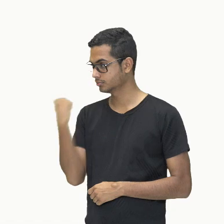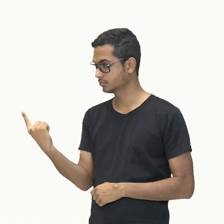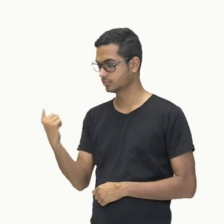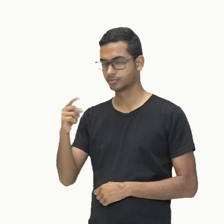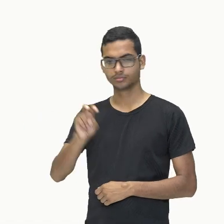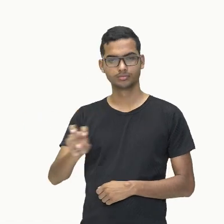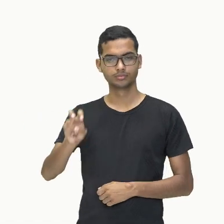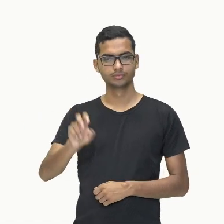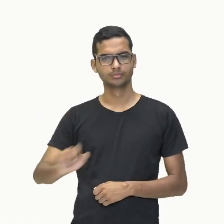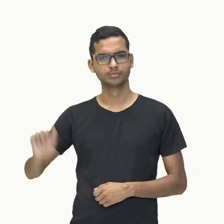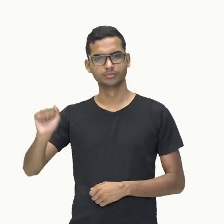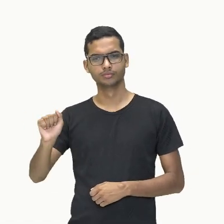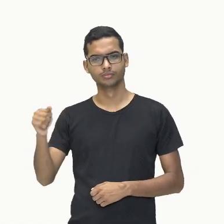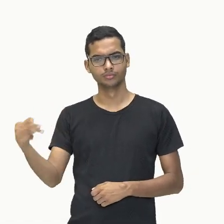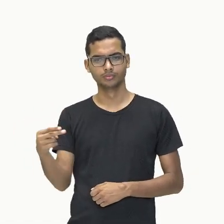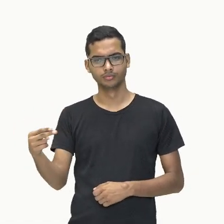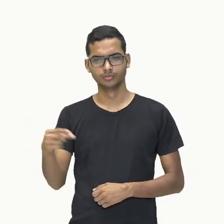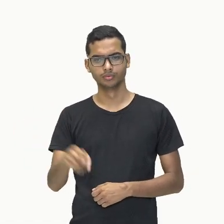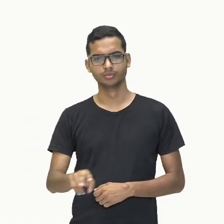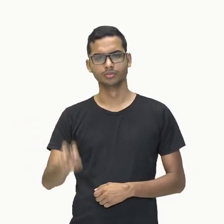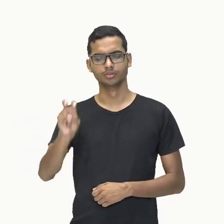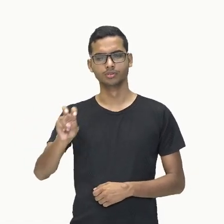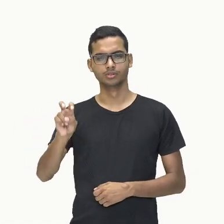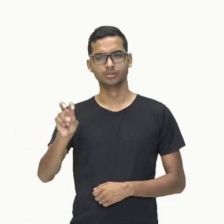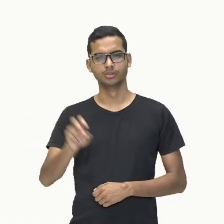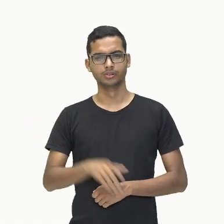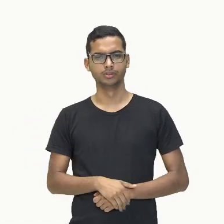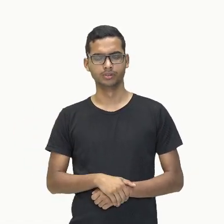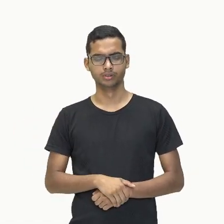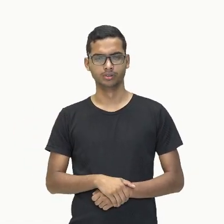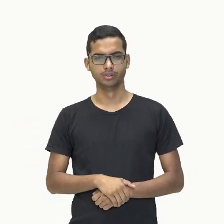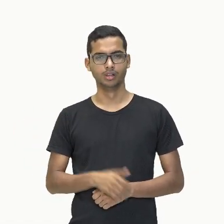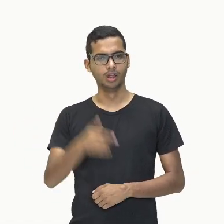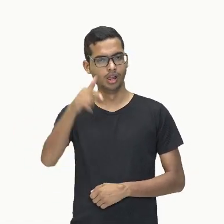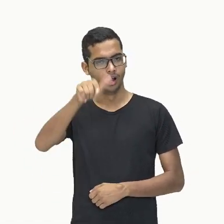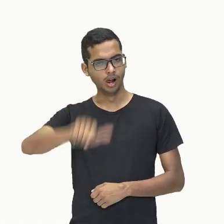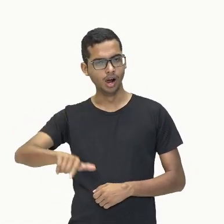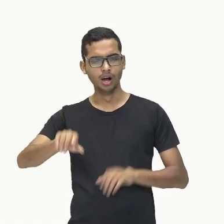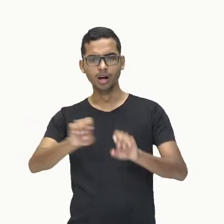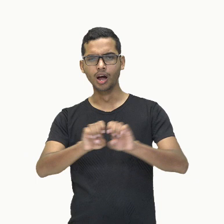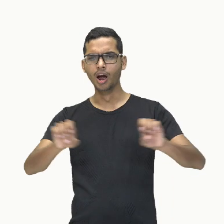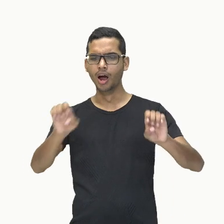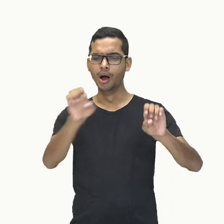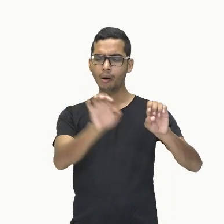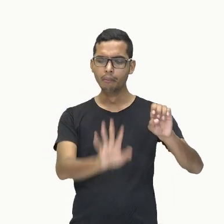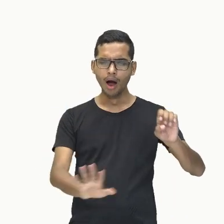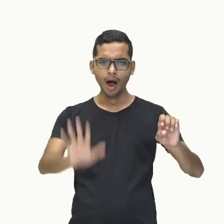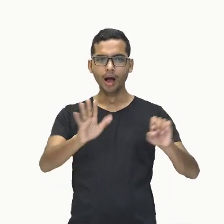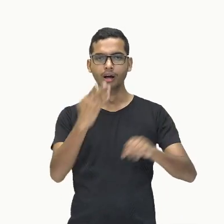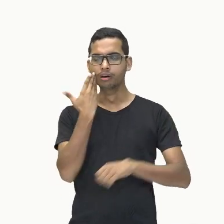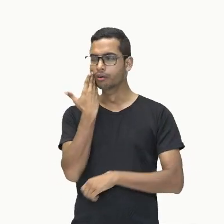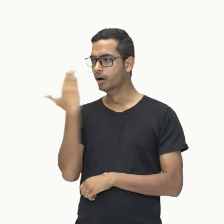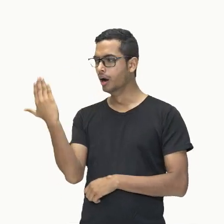vale 5. Mais uma vez aqui na equação geral, ó, quem acompanha Y